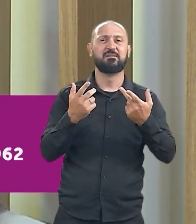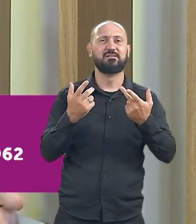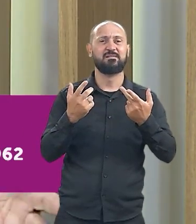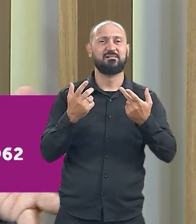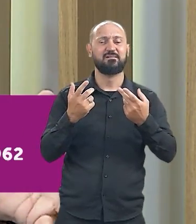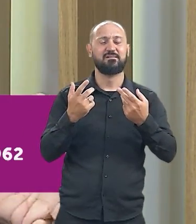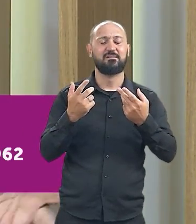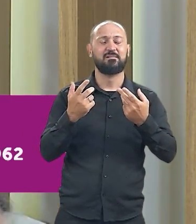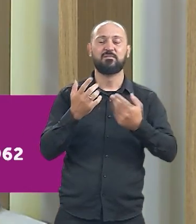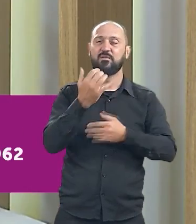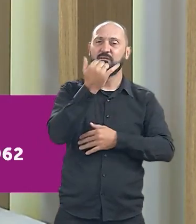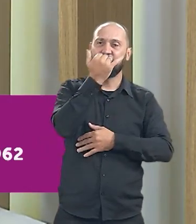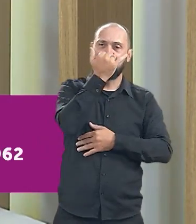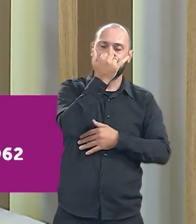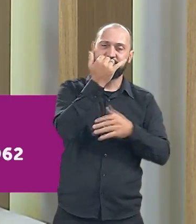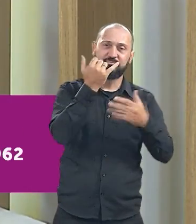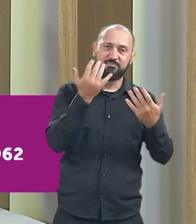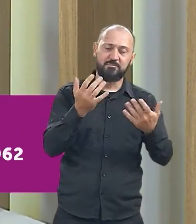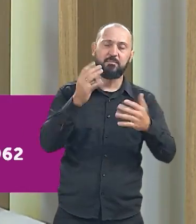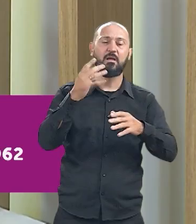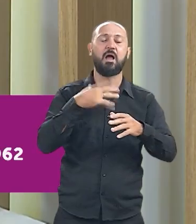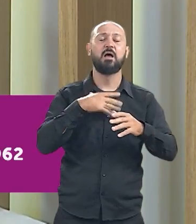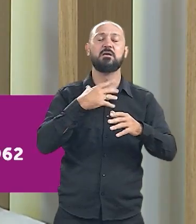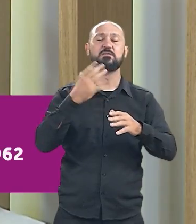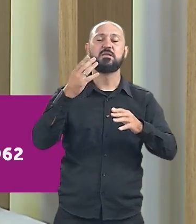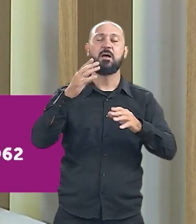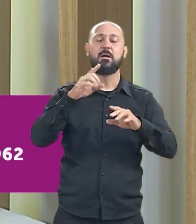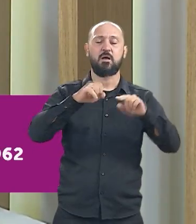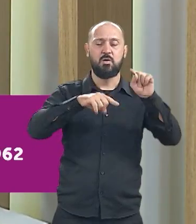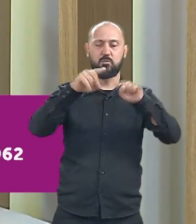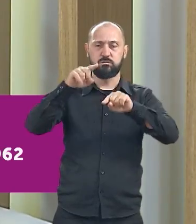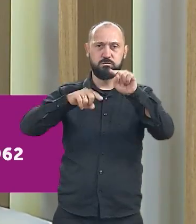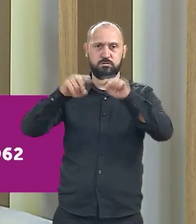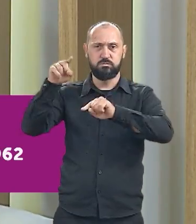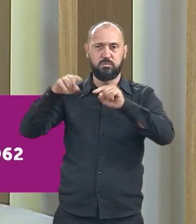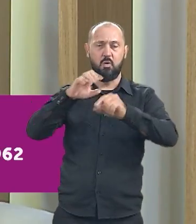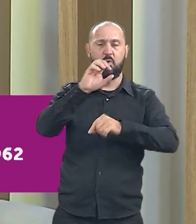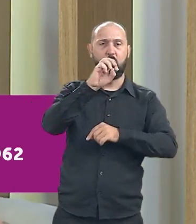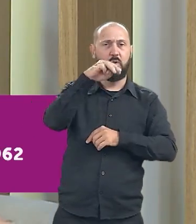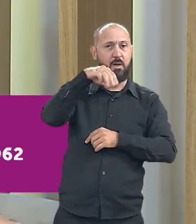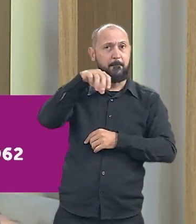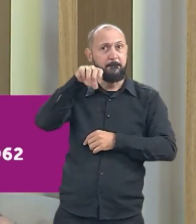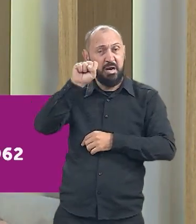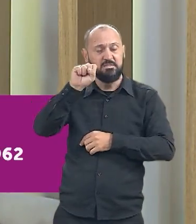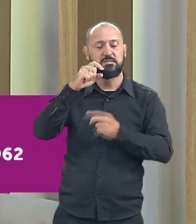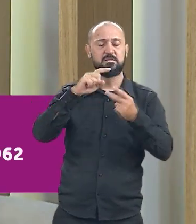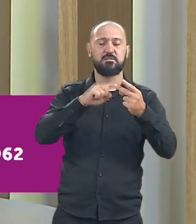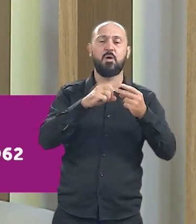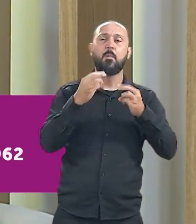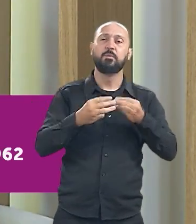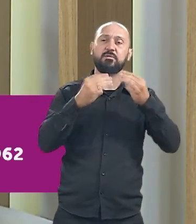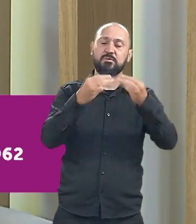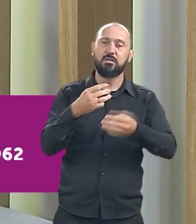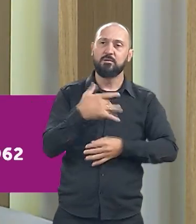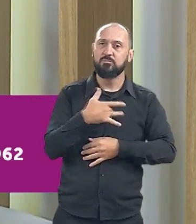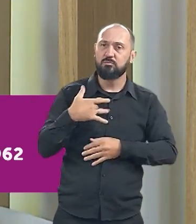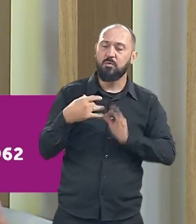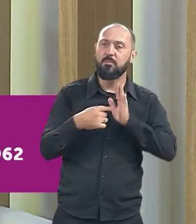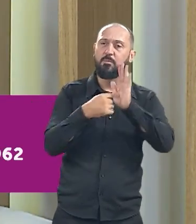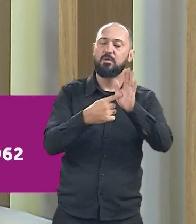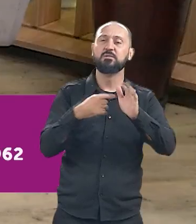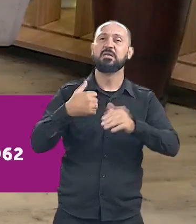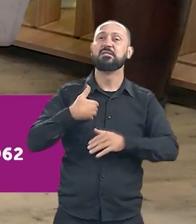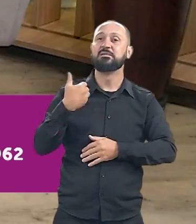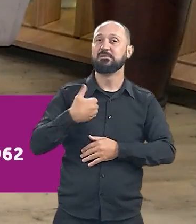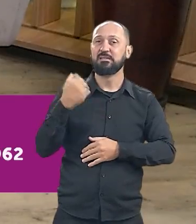E infelizmente as estatísticas da Organização Mundial de Saúde, do Ministério da Saúde, mostram que essa faixa